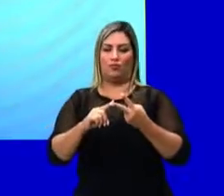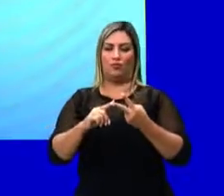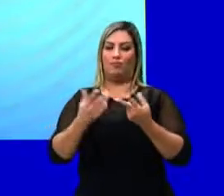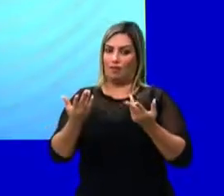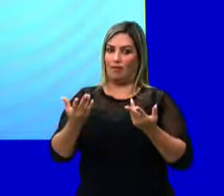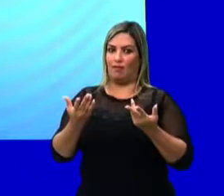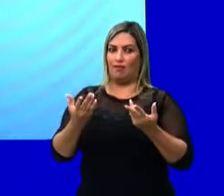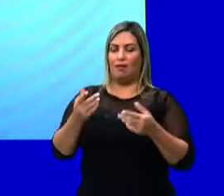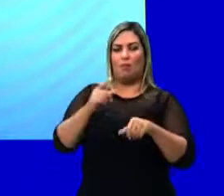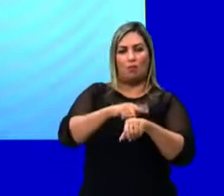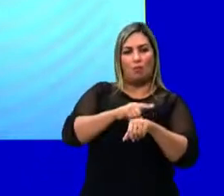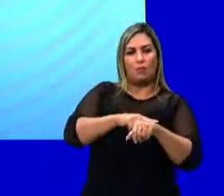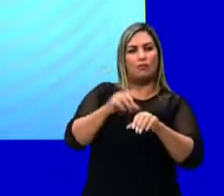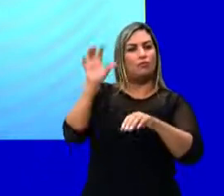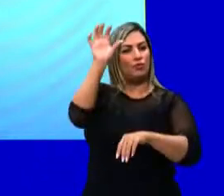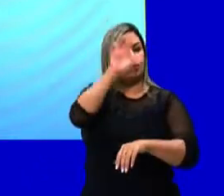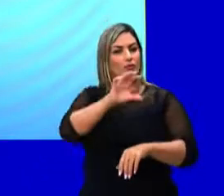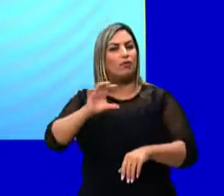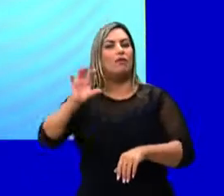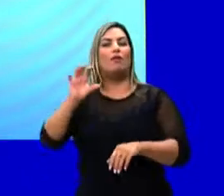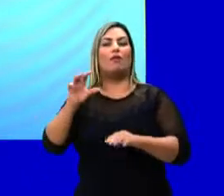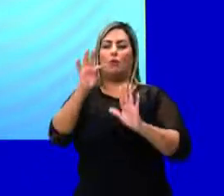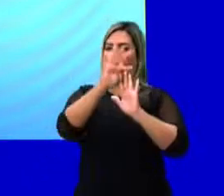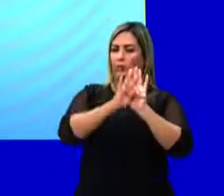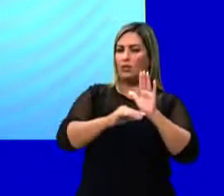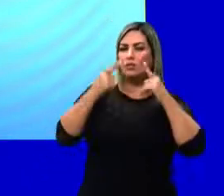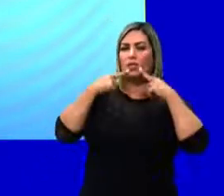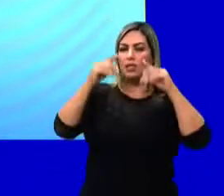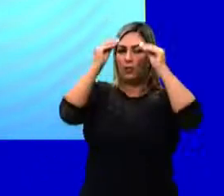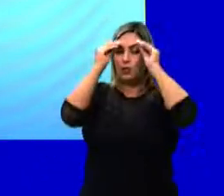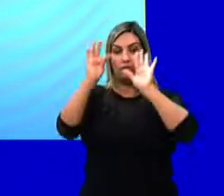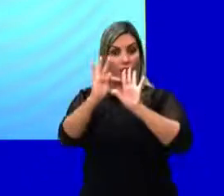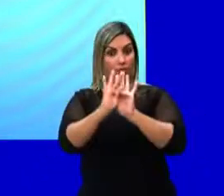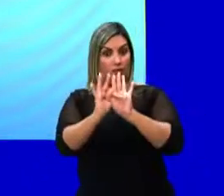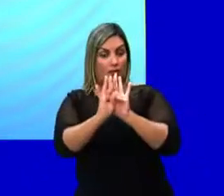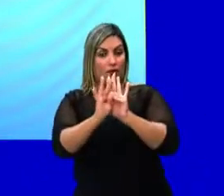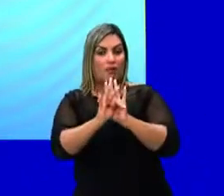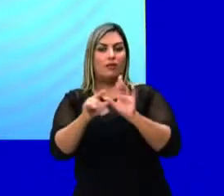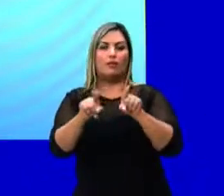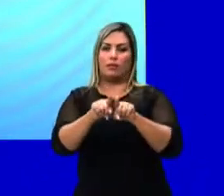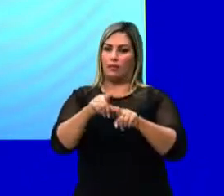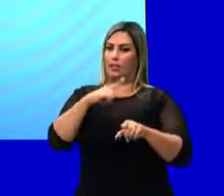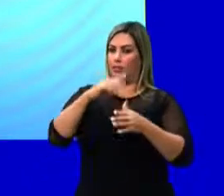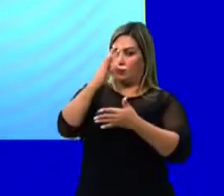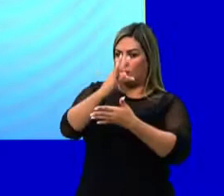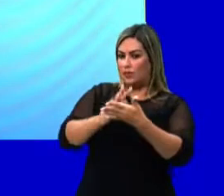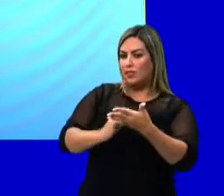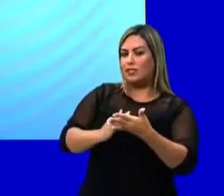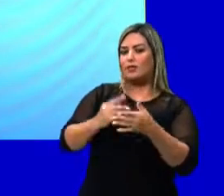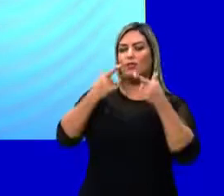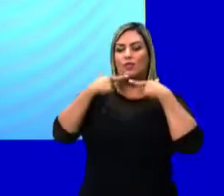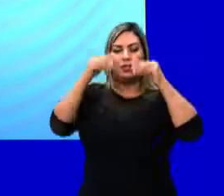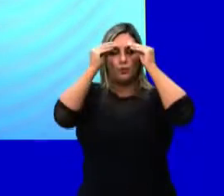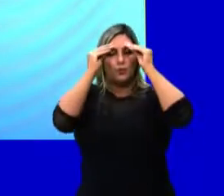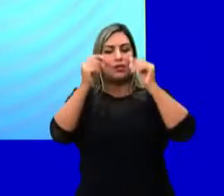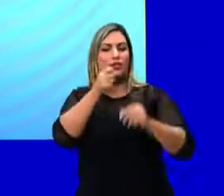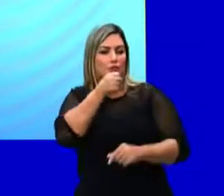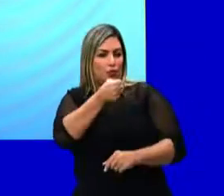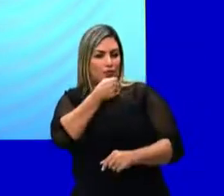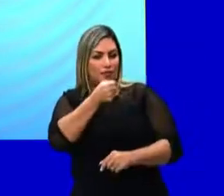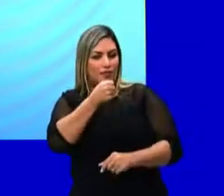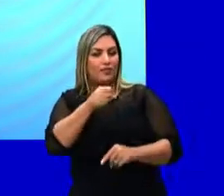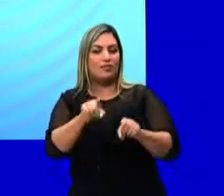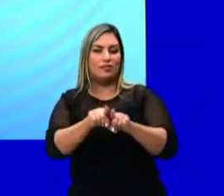ora, uma linguagem regional, textos com uma linguagem técnica, nós temos textos com uma linguagem